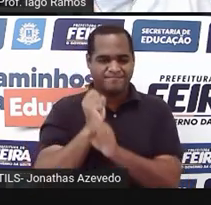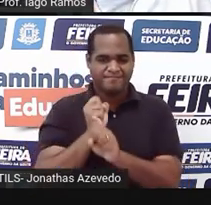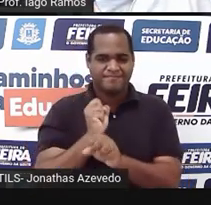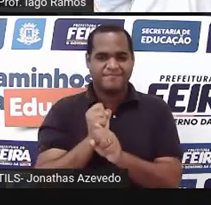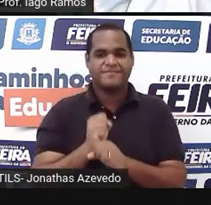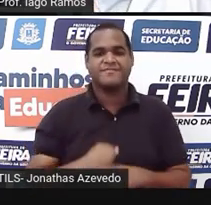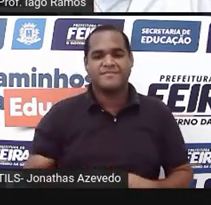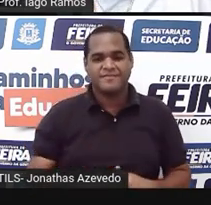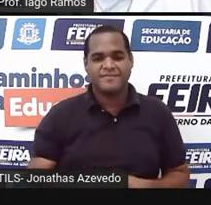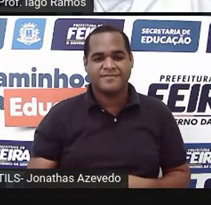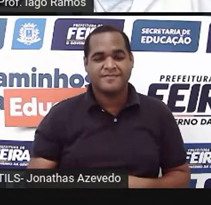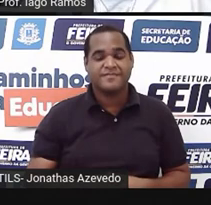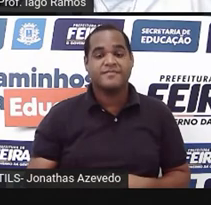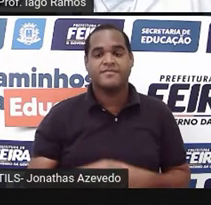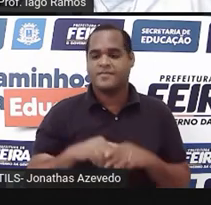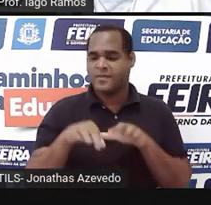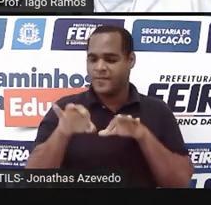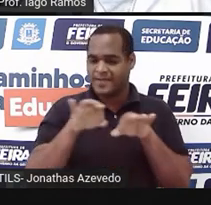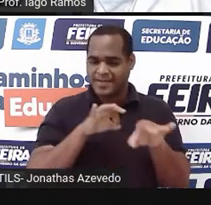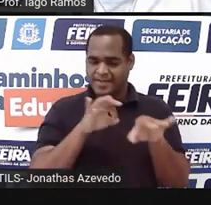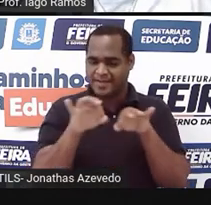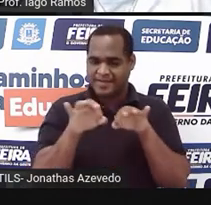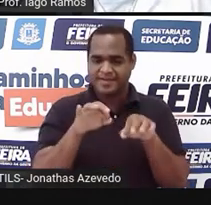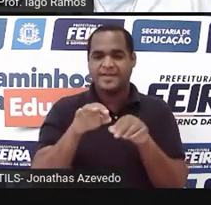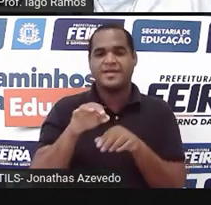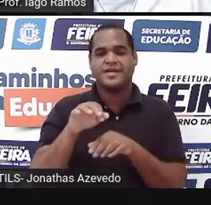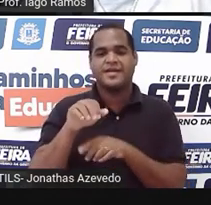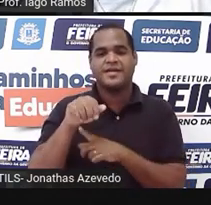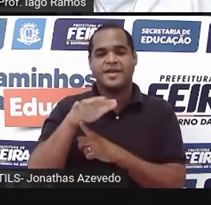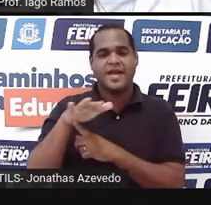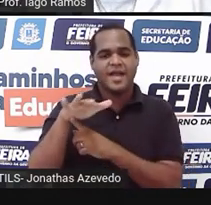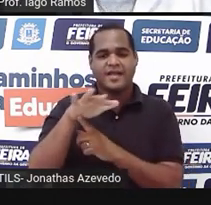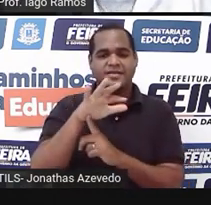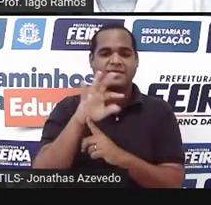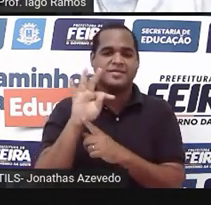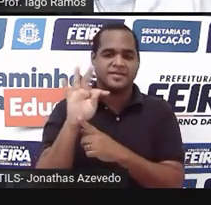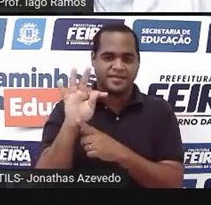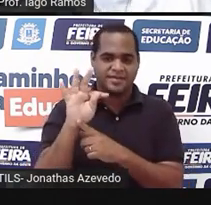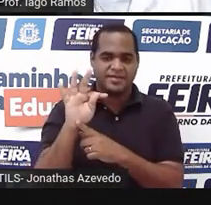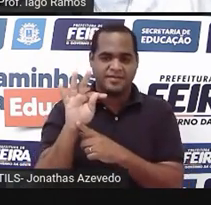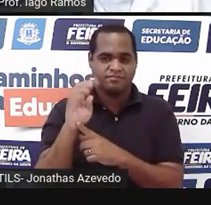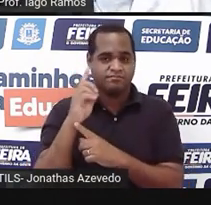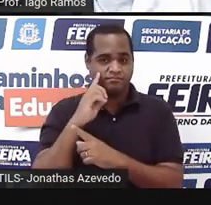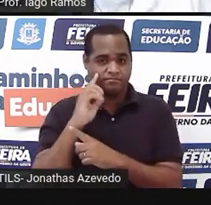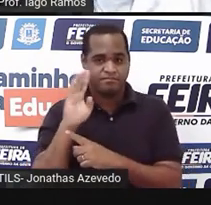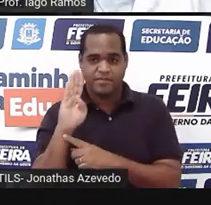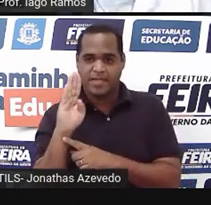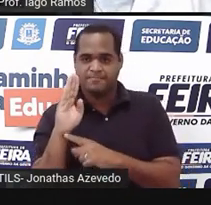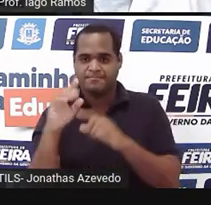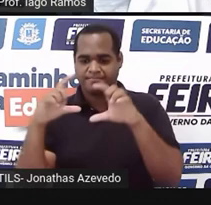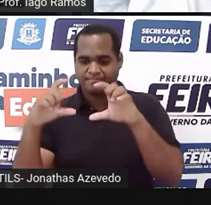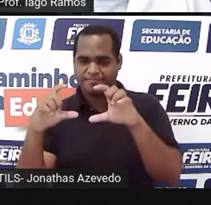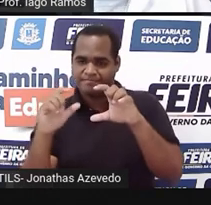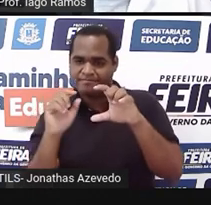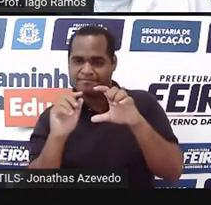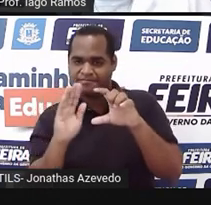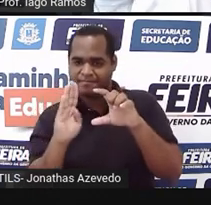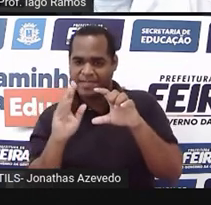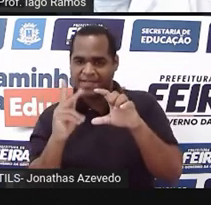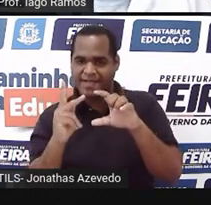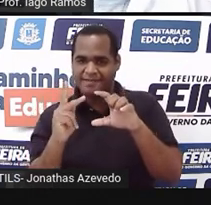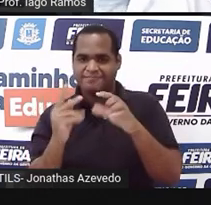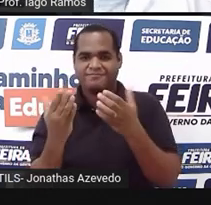então só arrumando ali ó pegando aquele h e botando para trás do parênteses que geralmente aparece assim